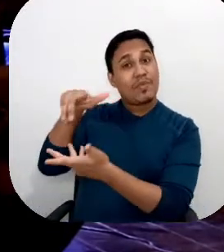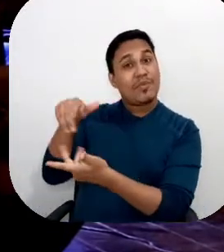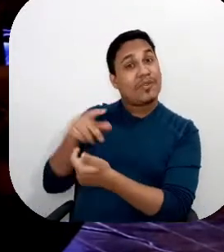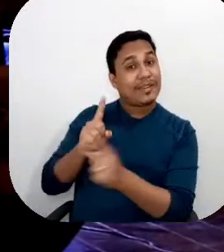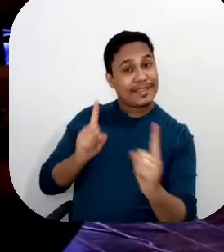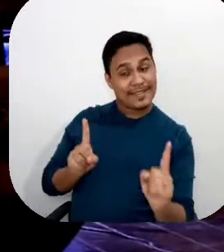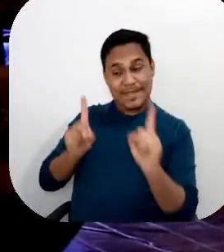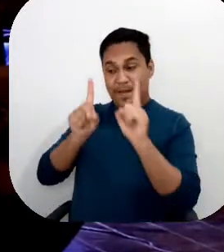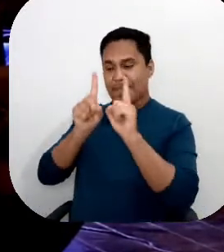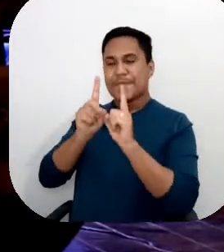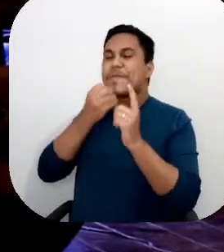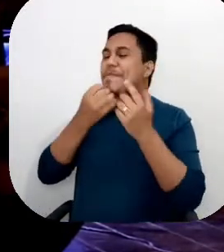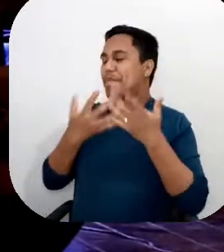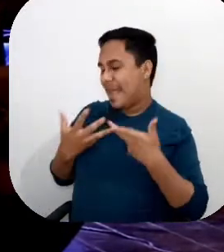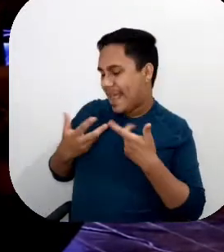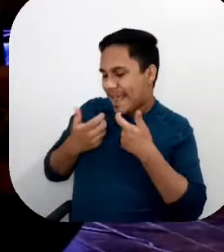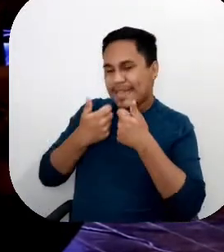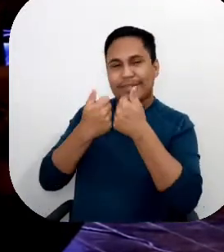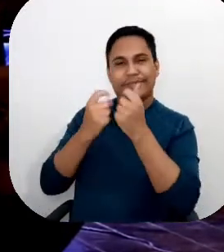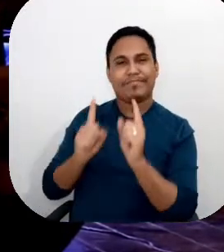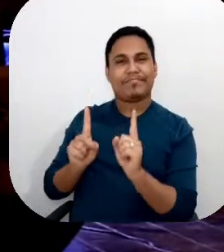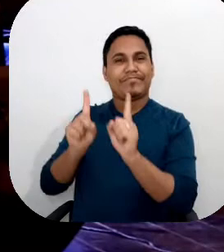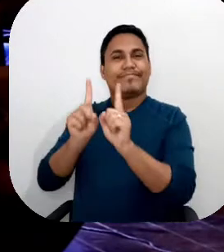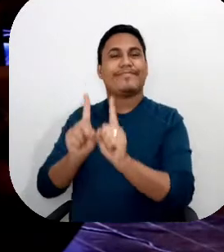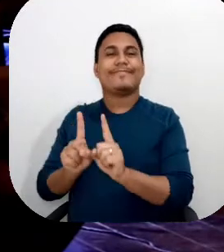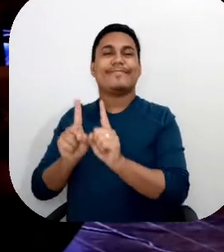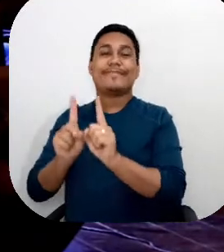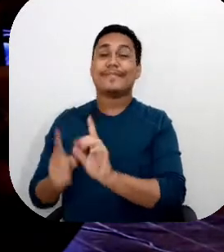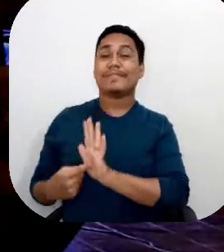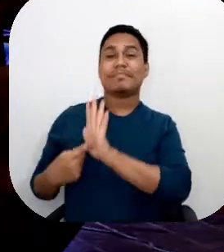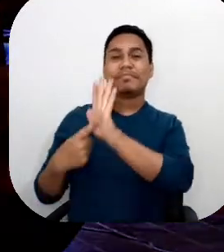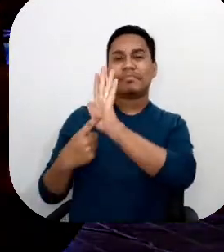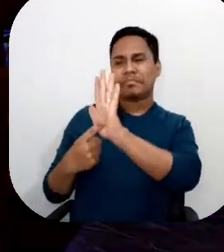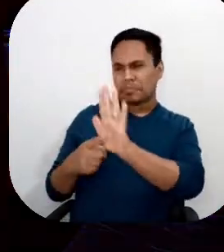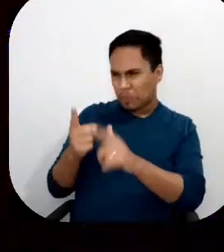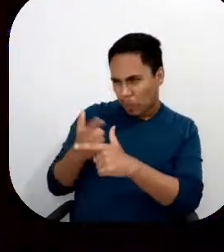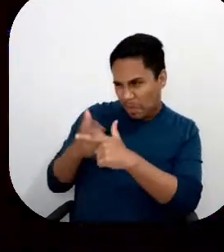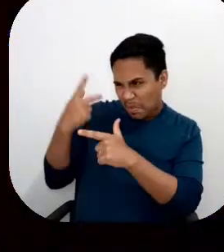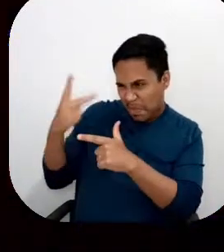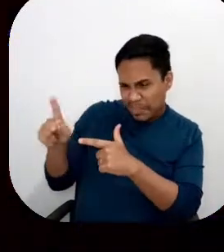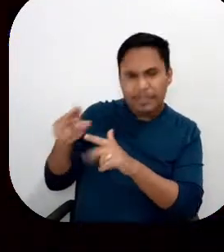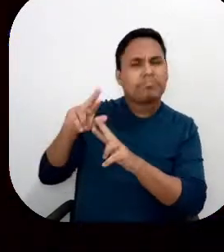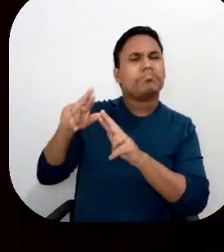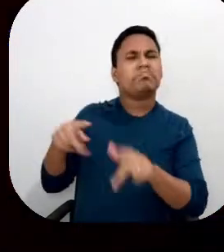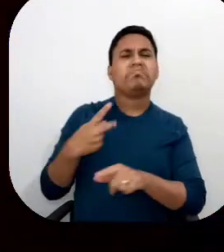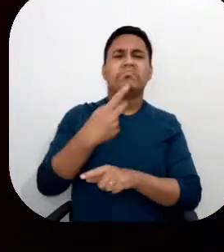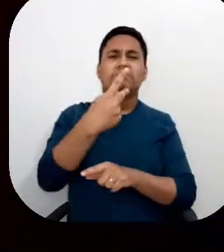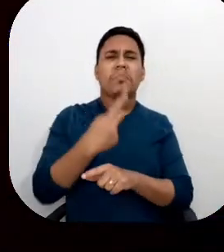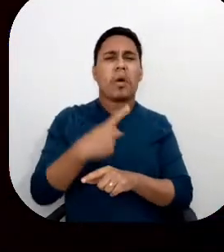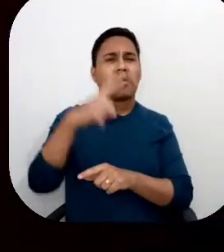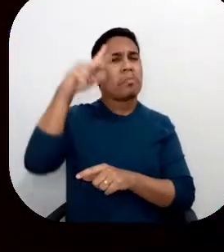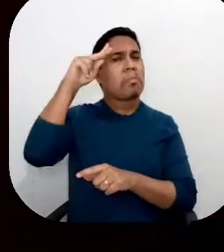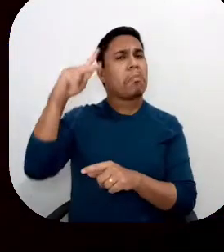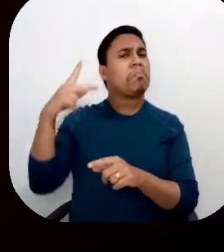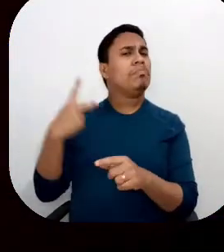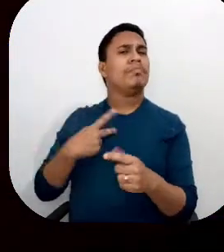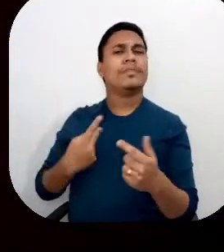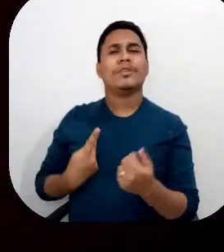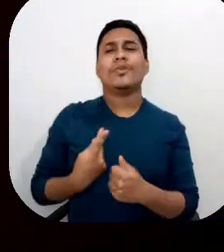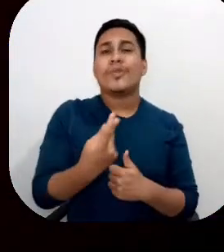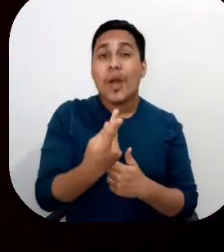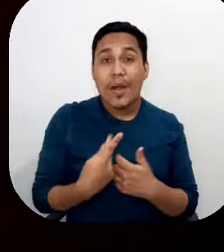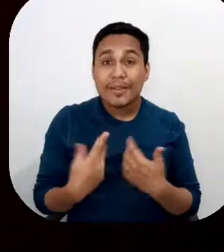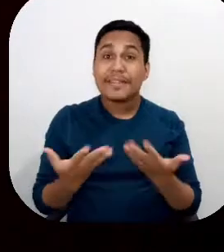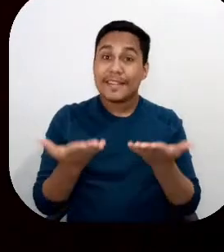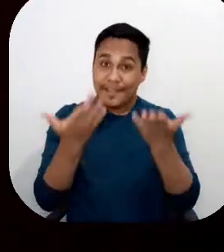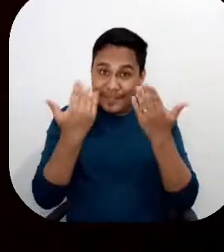é meu bem, não é da conta de ninguém, vale a pena